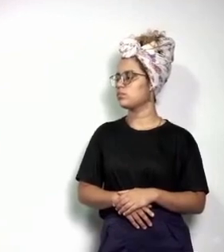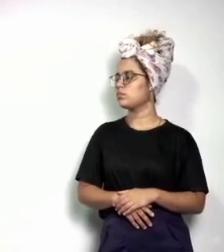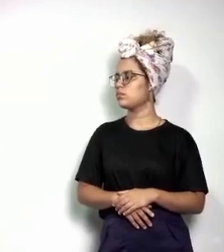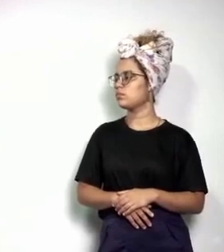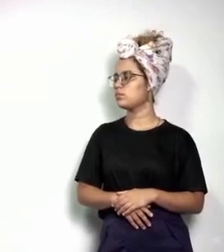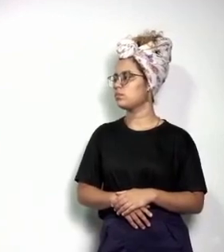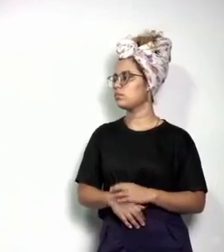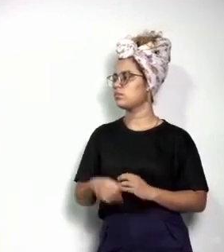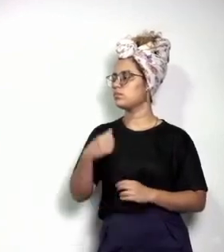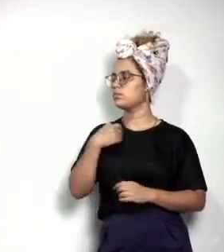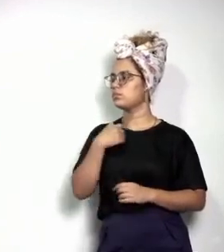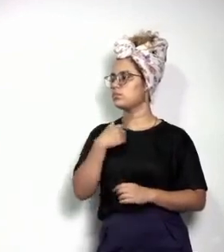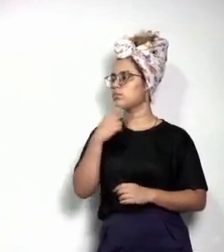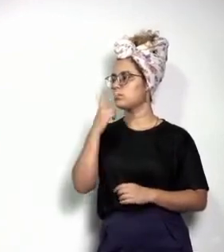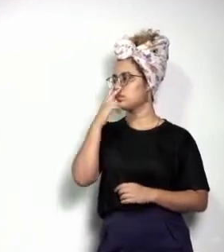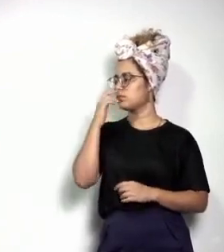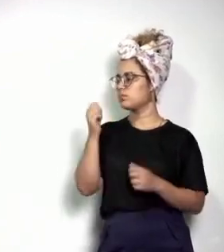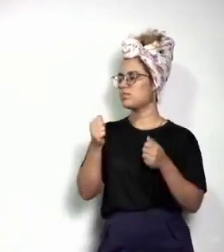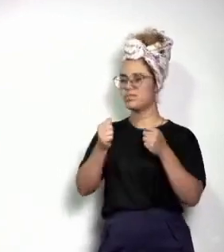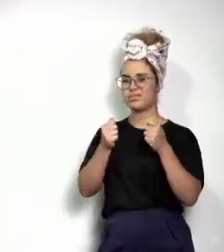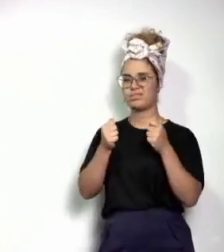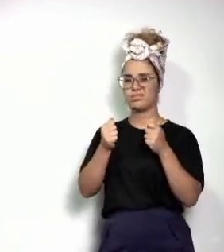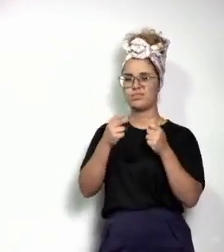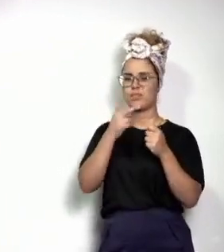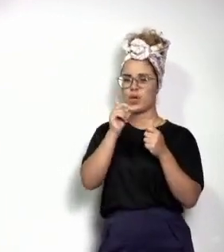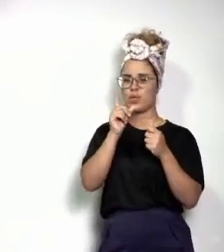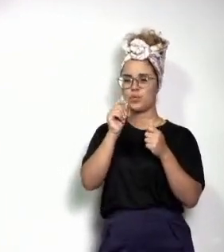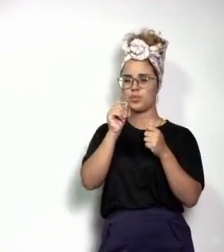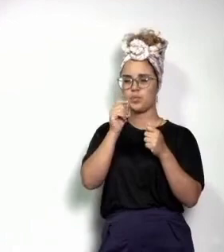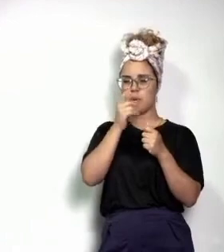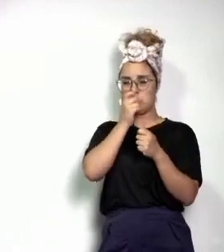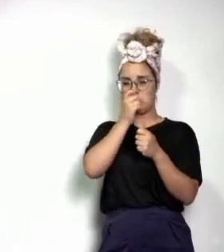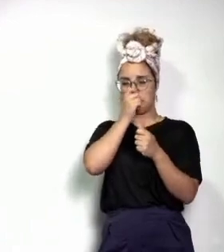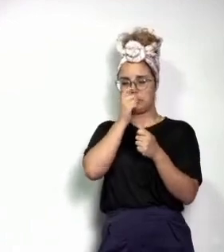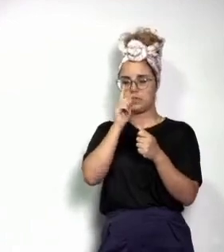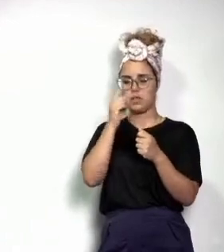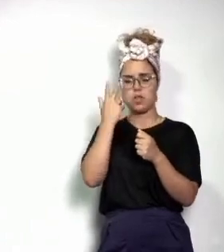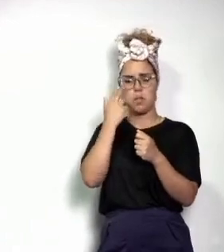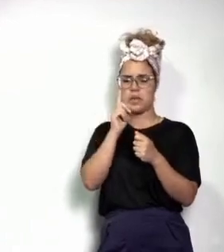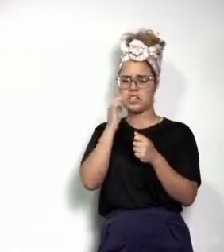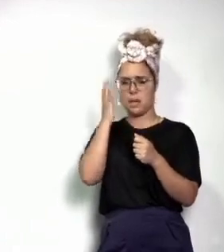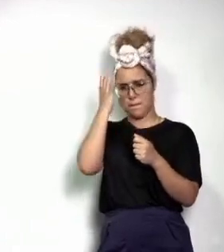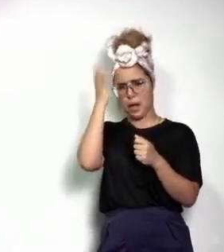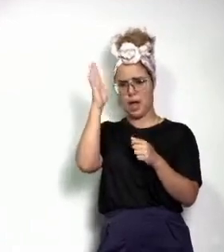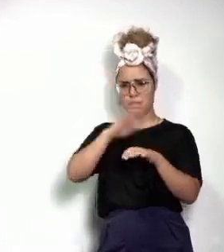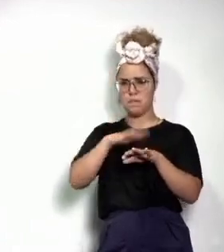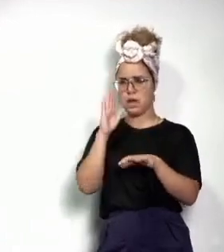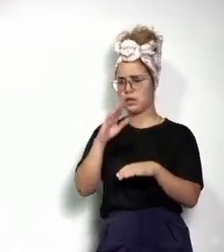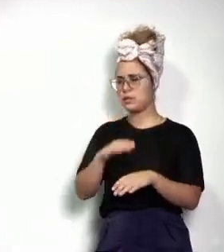Eu acho que esse punho que deve ser um pouco justo, mas geralmente não é tão justo assim, não.